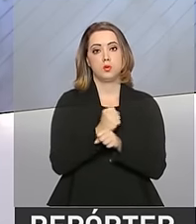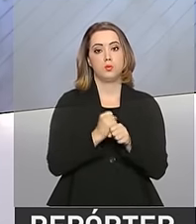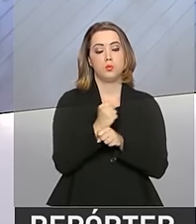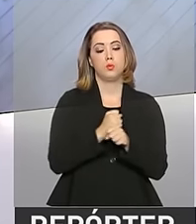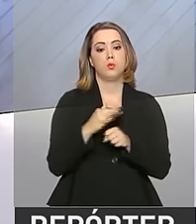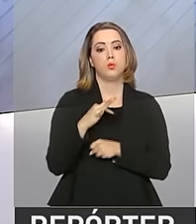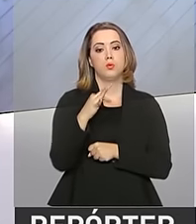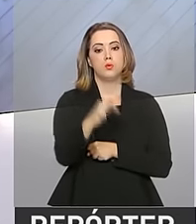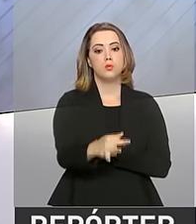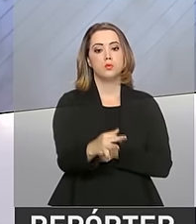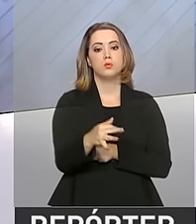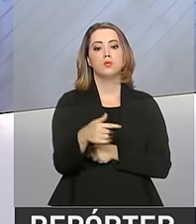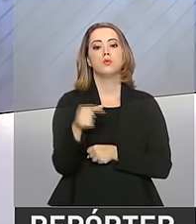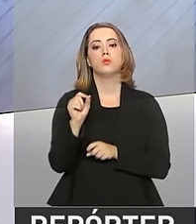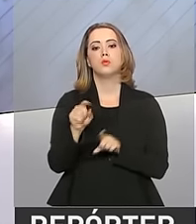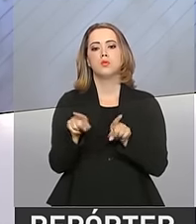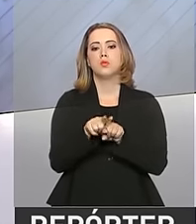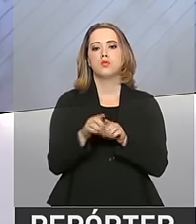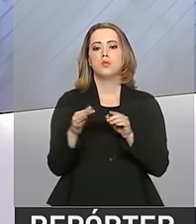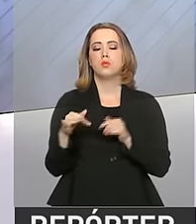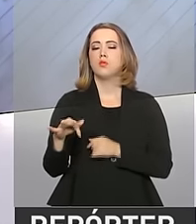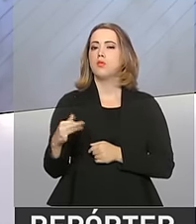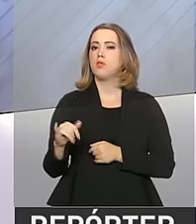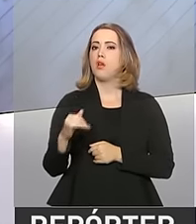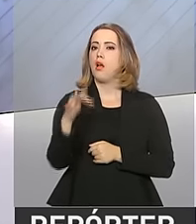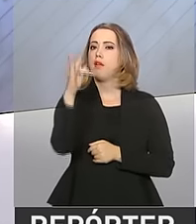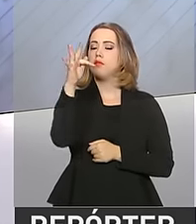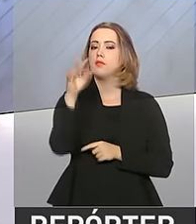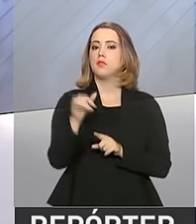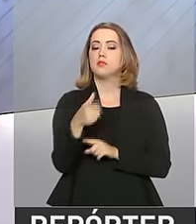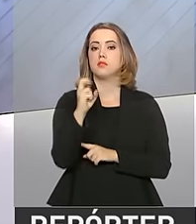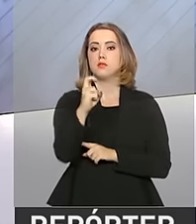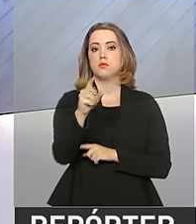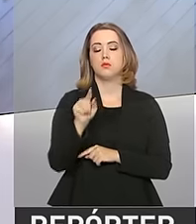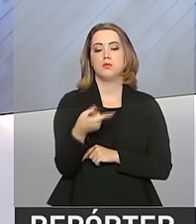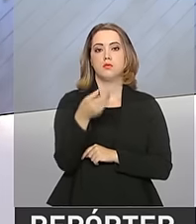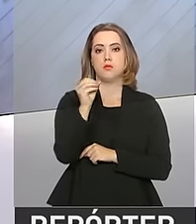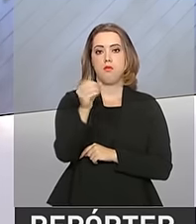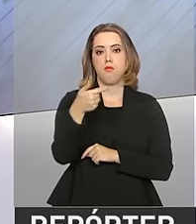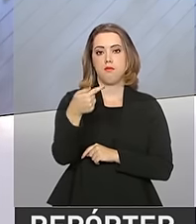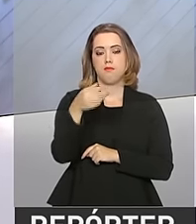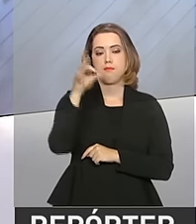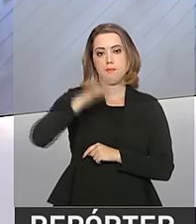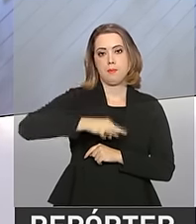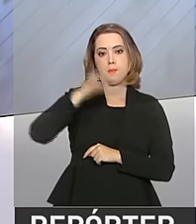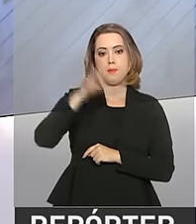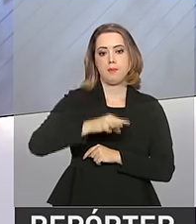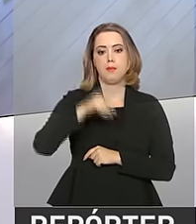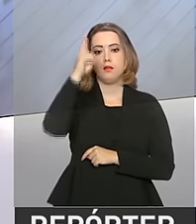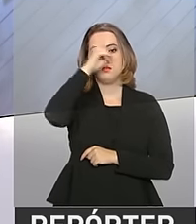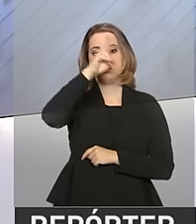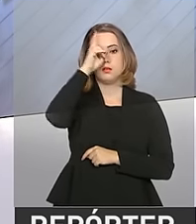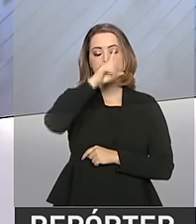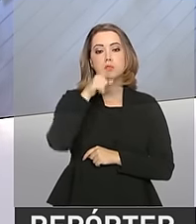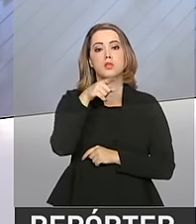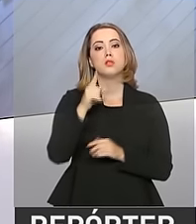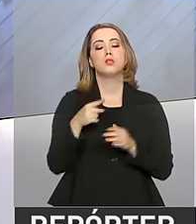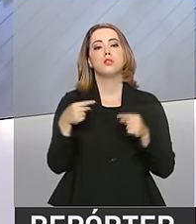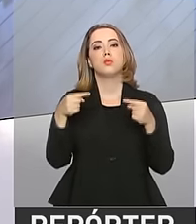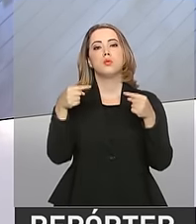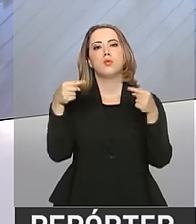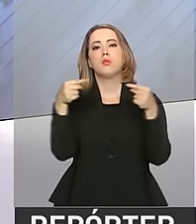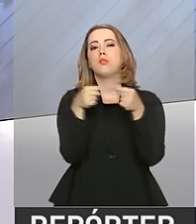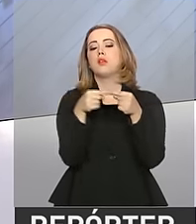dos analistas de mercado é de que uma de que a inflação chegue a 5,7 por. lembrando que a meta do governo é de